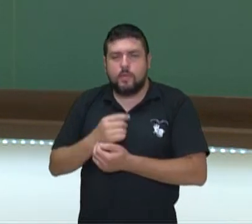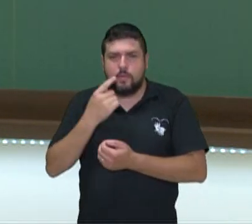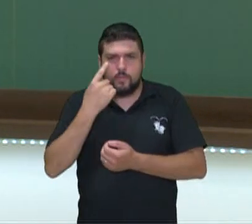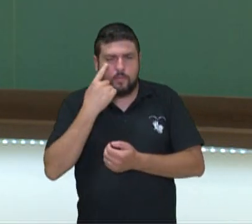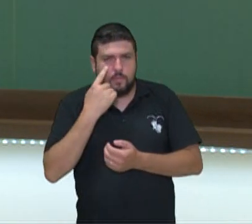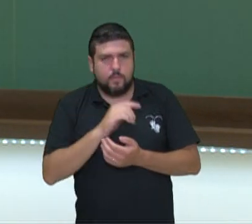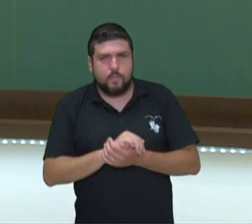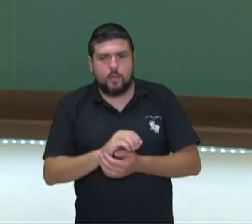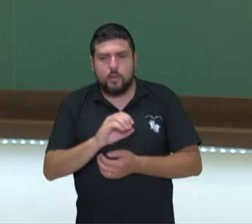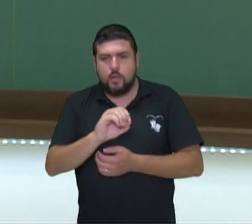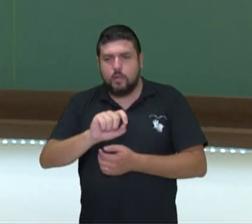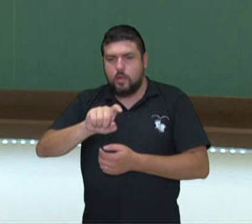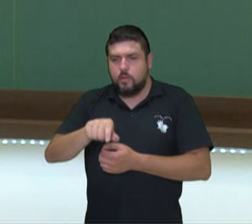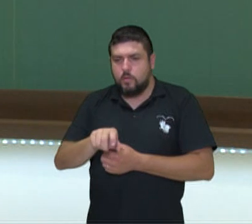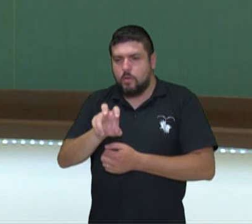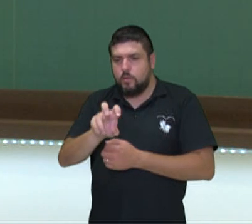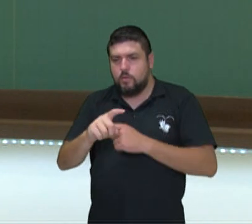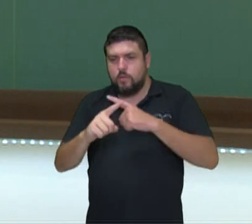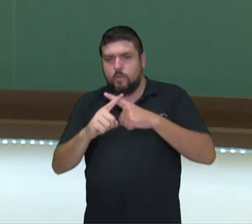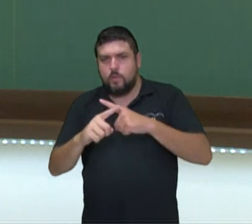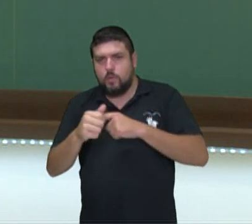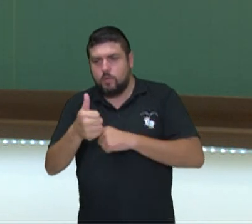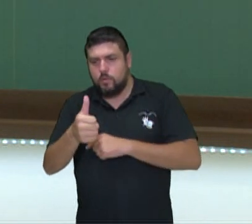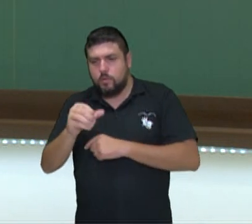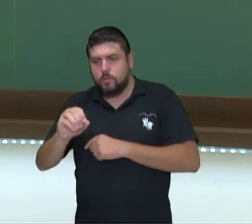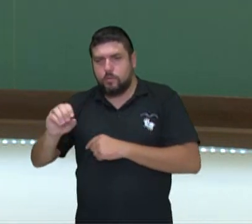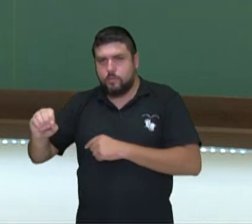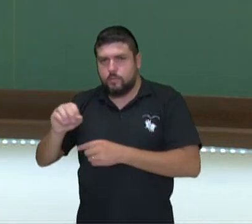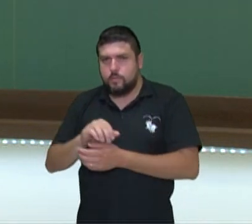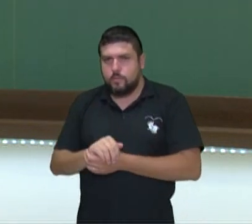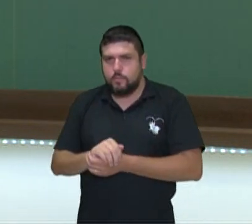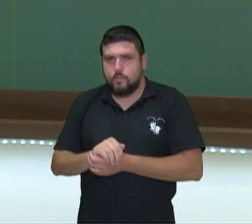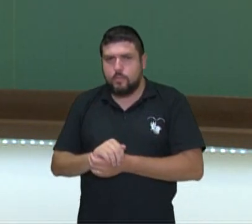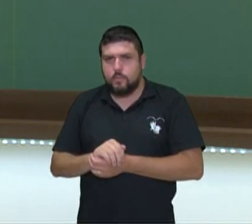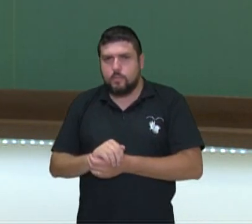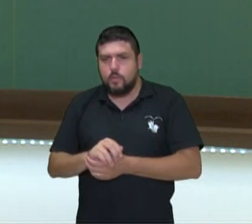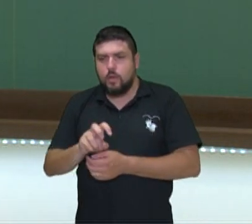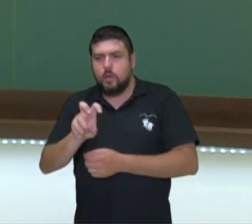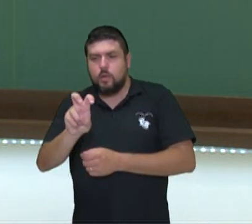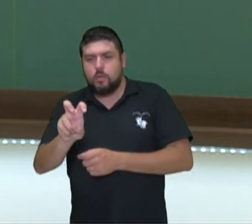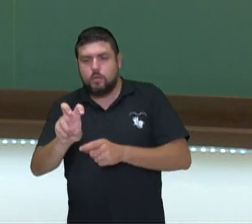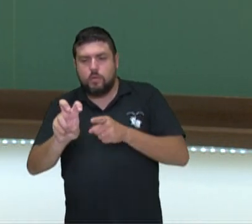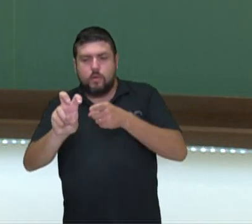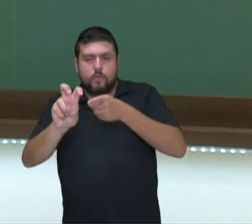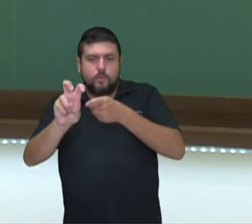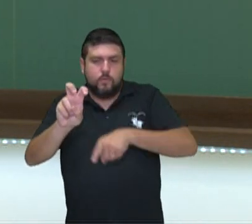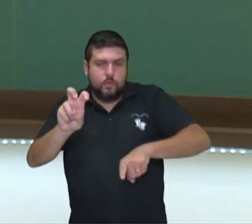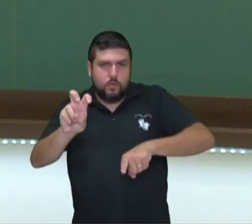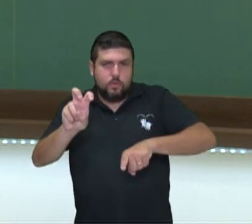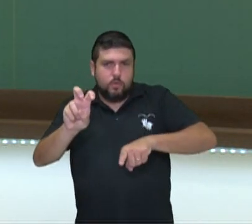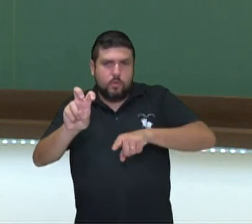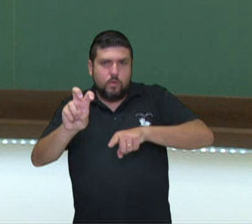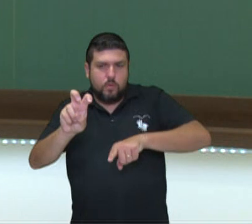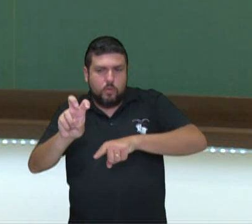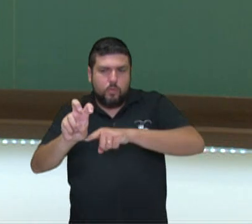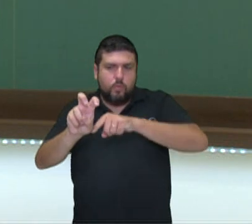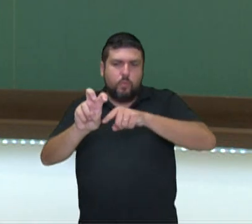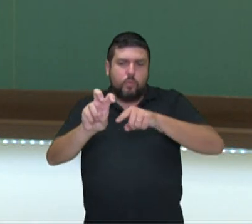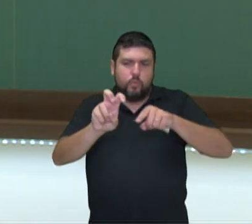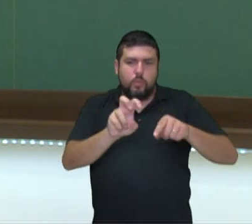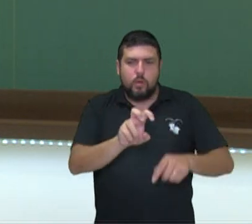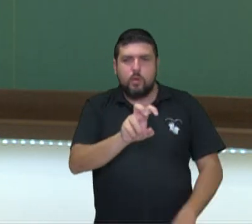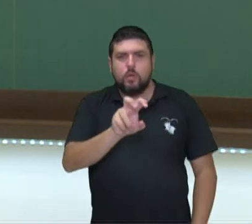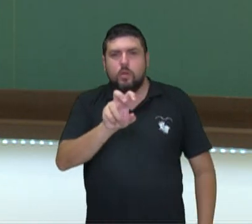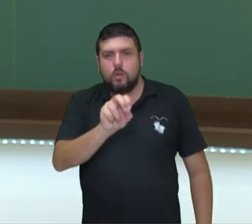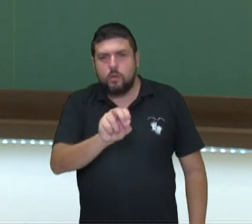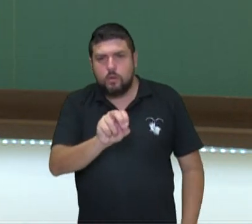0,5 vezes 100, anda com a vírgula sim, duas casinhas, porque são 2 zeros, ficou 50, somando por